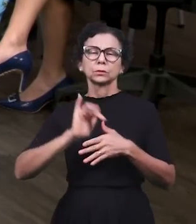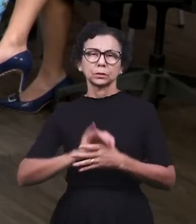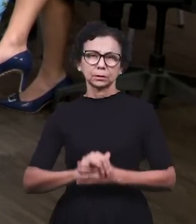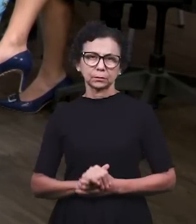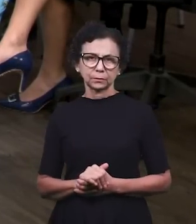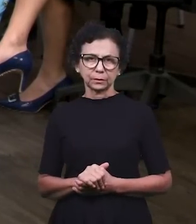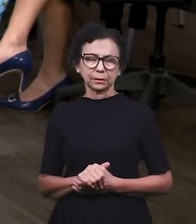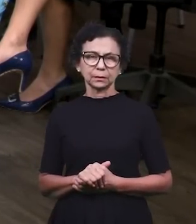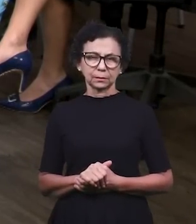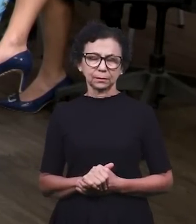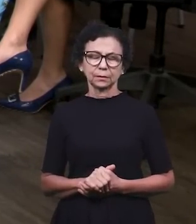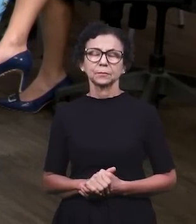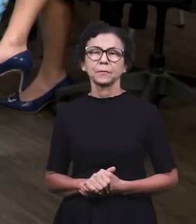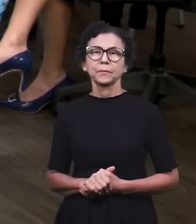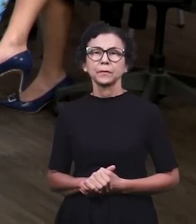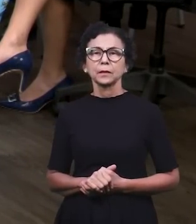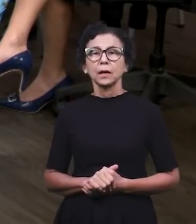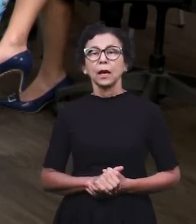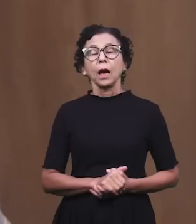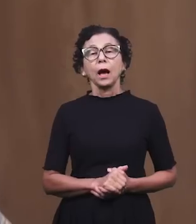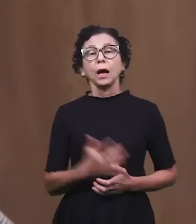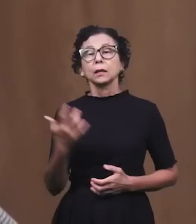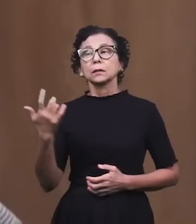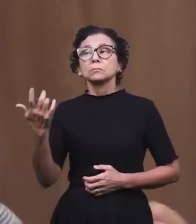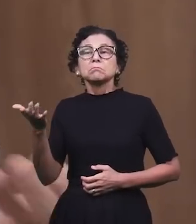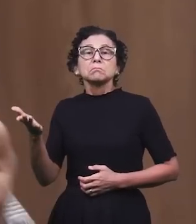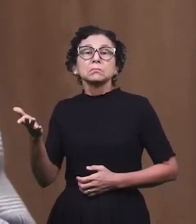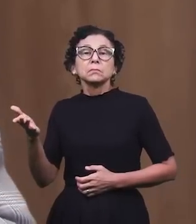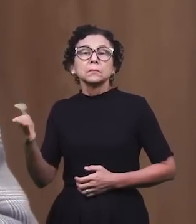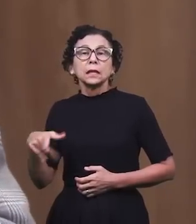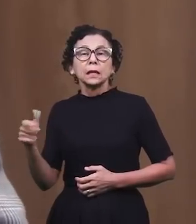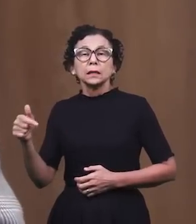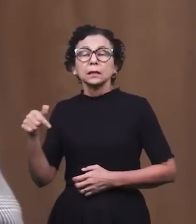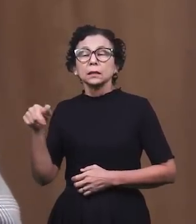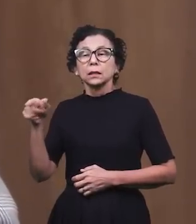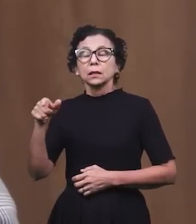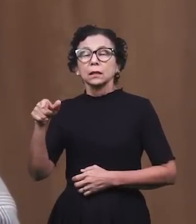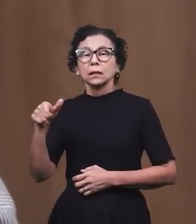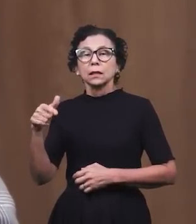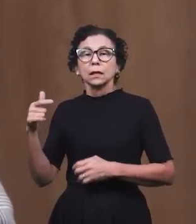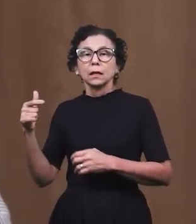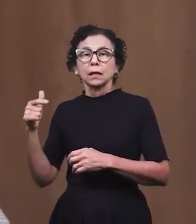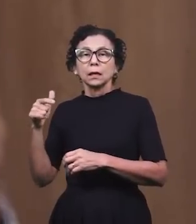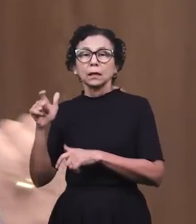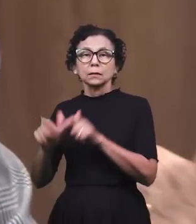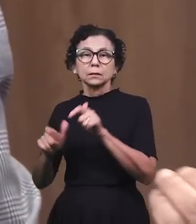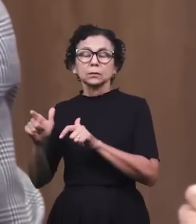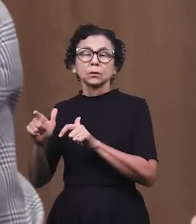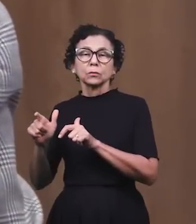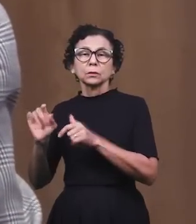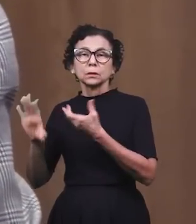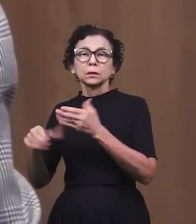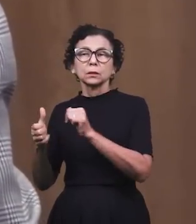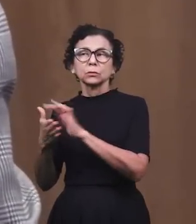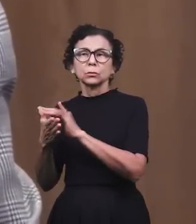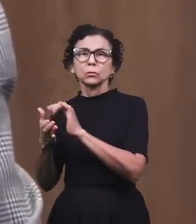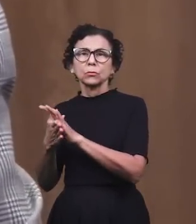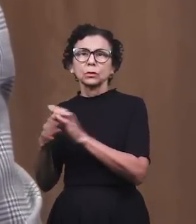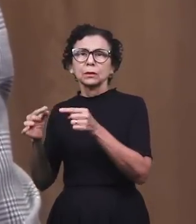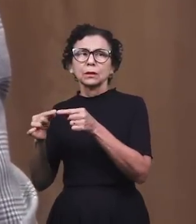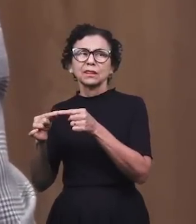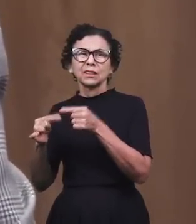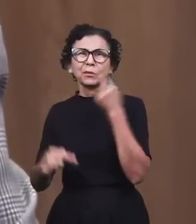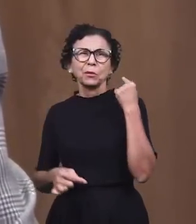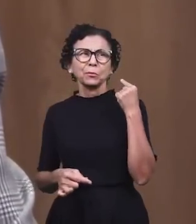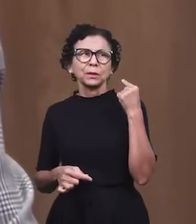guerreiros se preparam. Tem nada a ver com o que eu estou pregando. Poxa. Entendeu? Essa sensibilidade, o